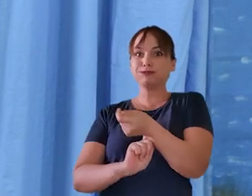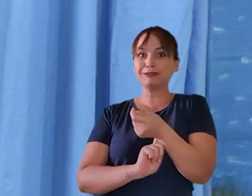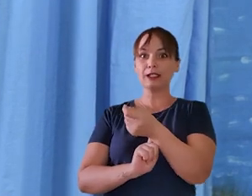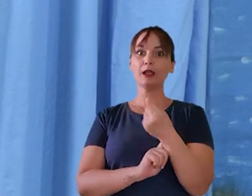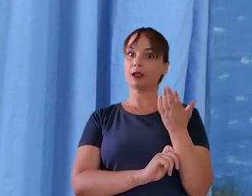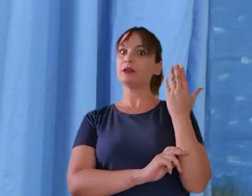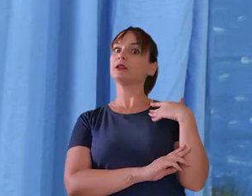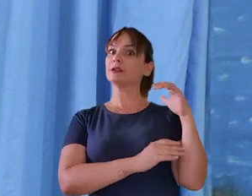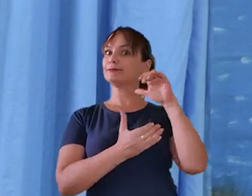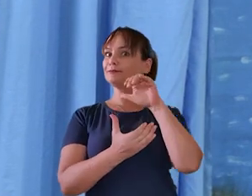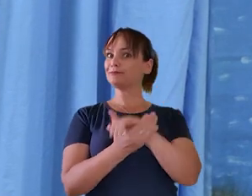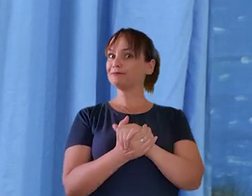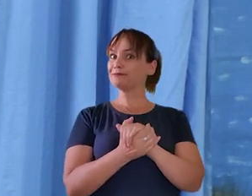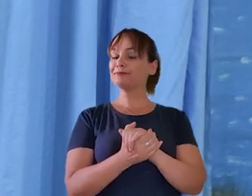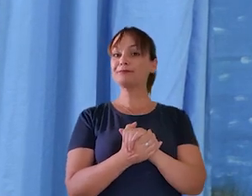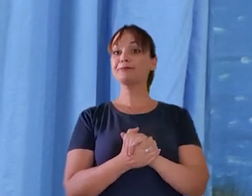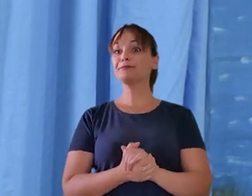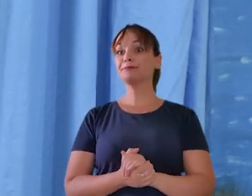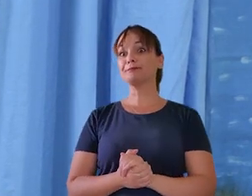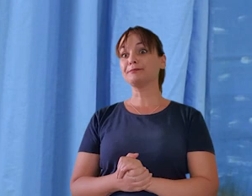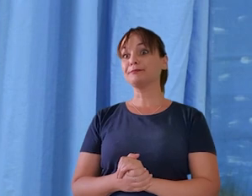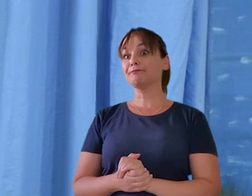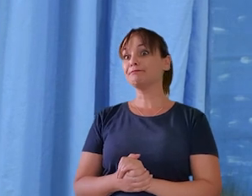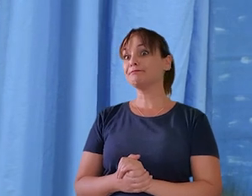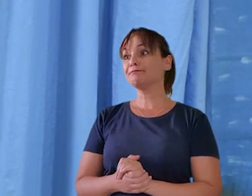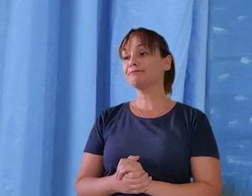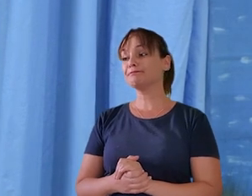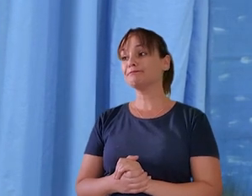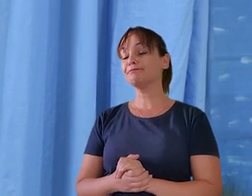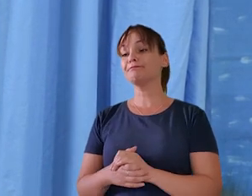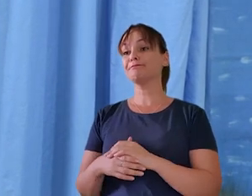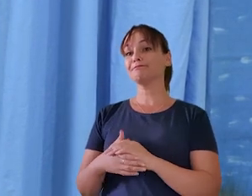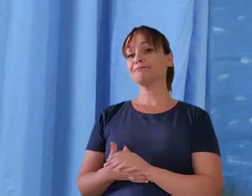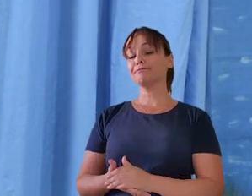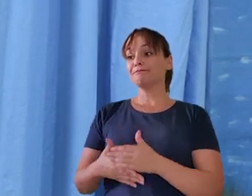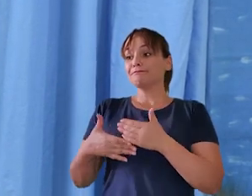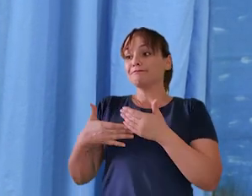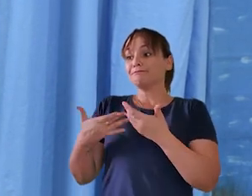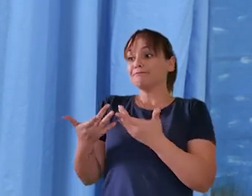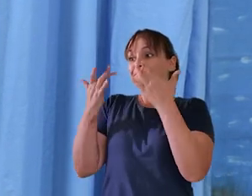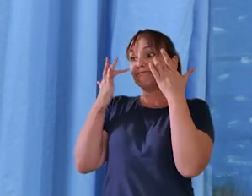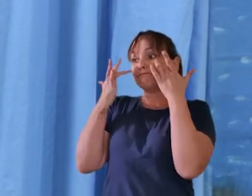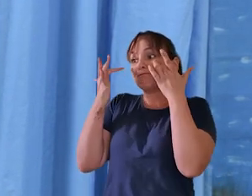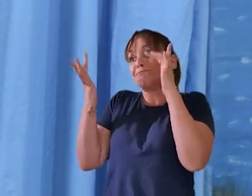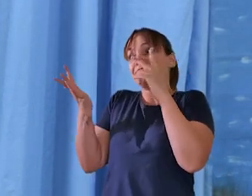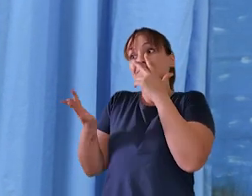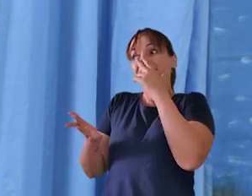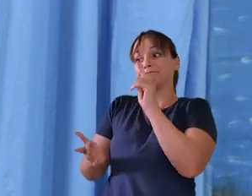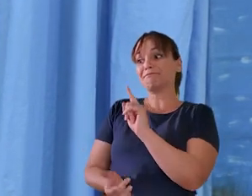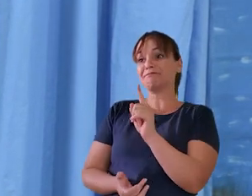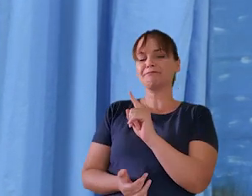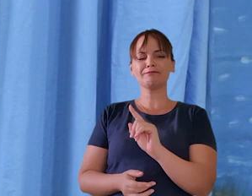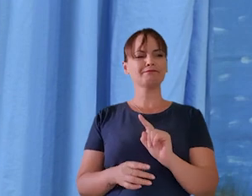se casar. Iam, mas não sei não. Acho que não. Ah, mas por